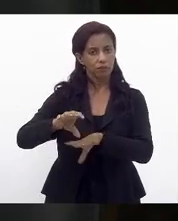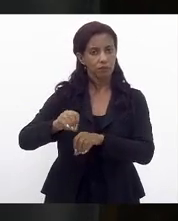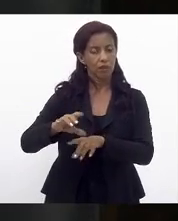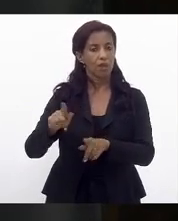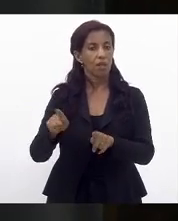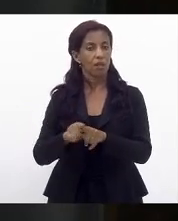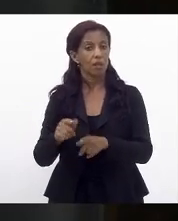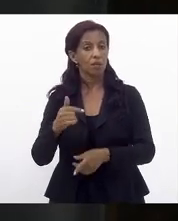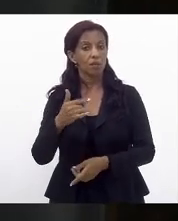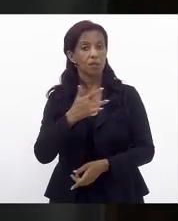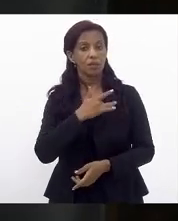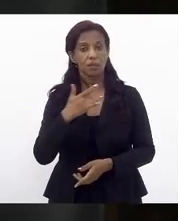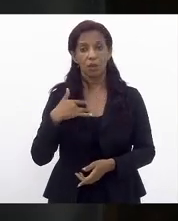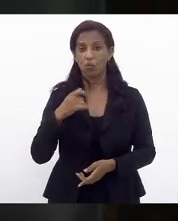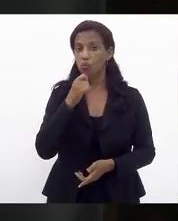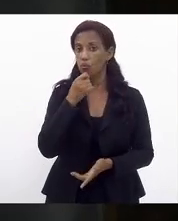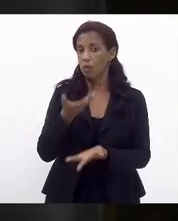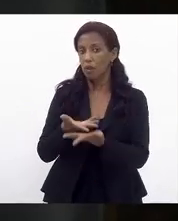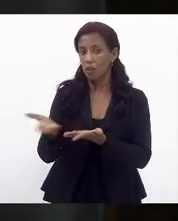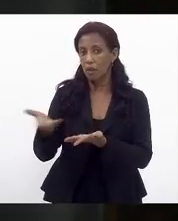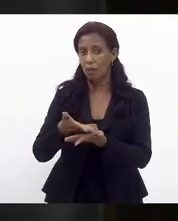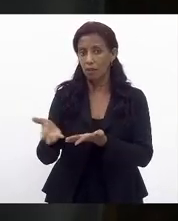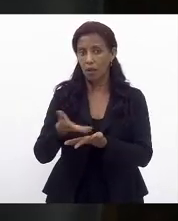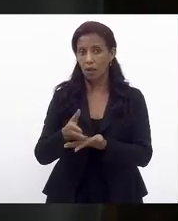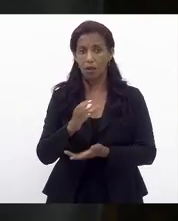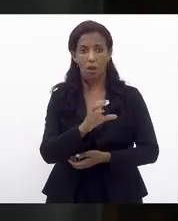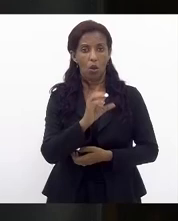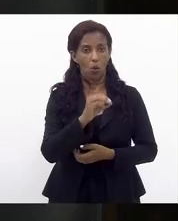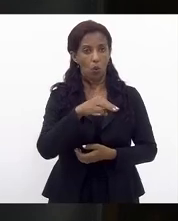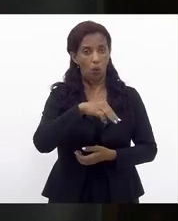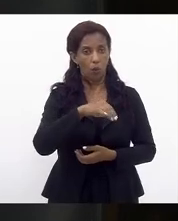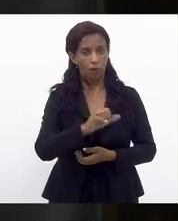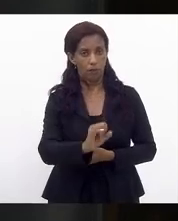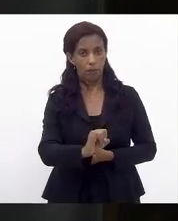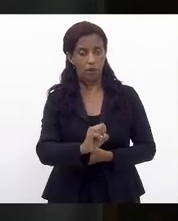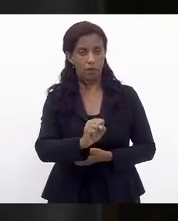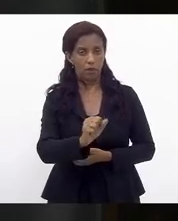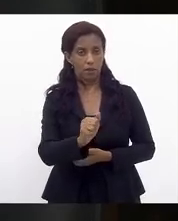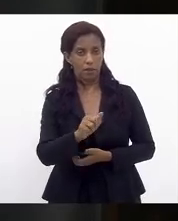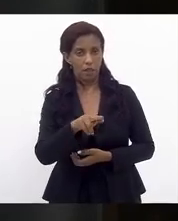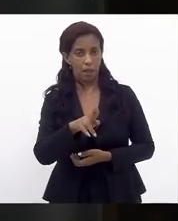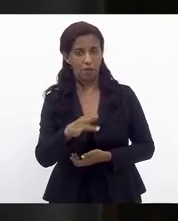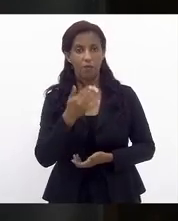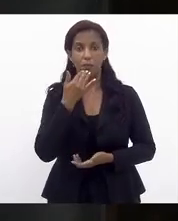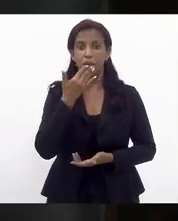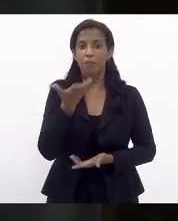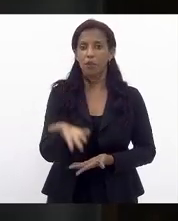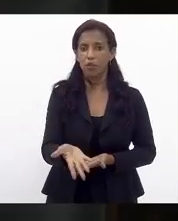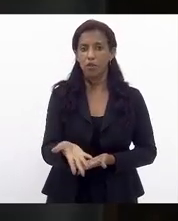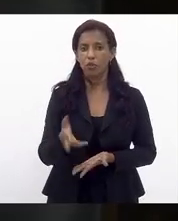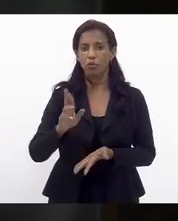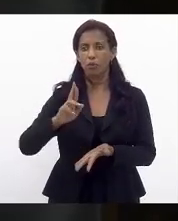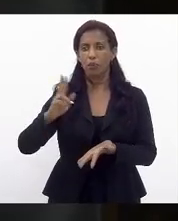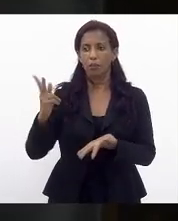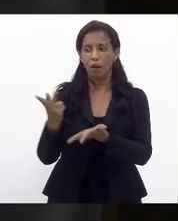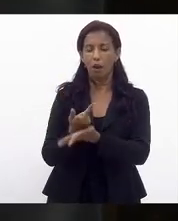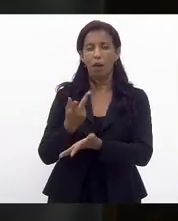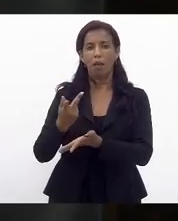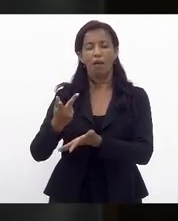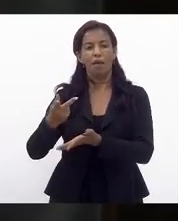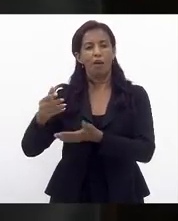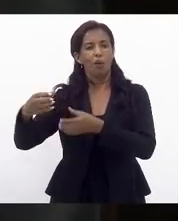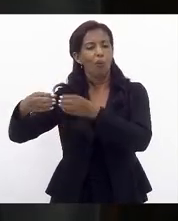Secretaria de Saúde não tem encaminhado a começar a solicitação para a realização de